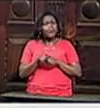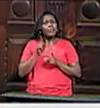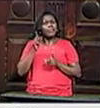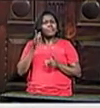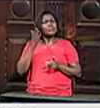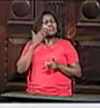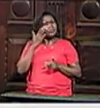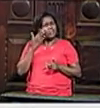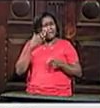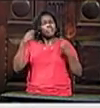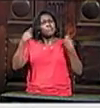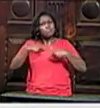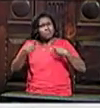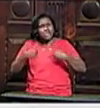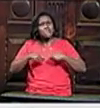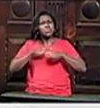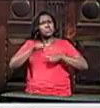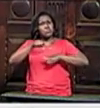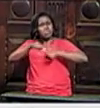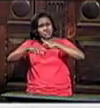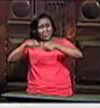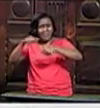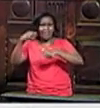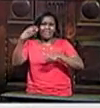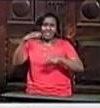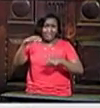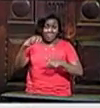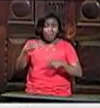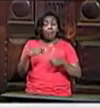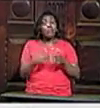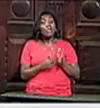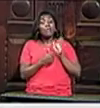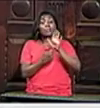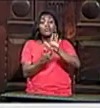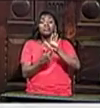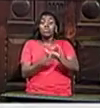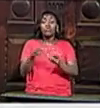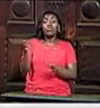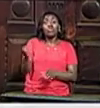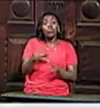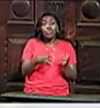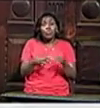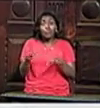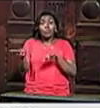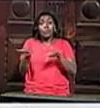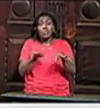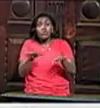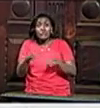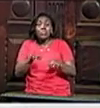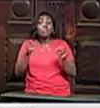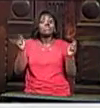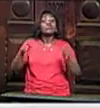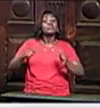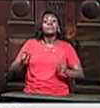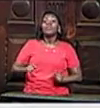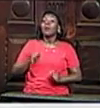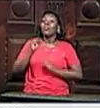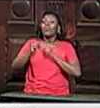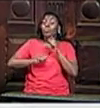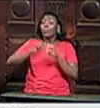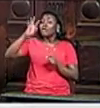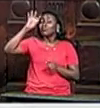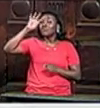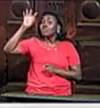que ainda precisamos caminhar em niterói deputado otoniel apresentando também os novos projetos as novas possibilidades os novos sonhos e utopias